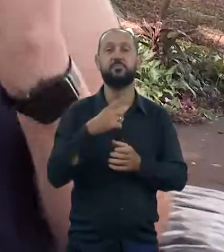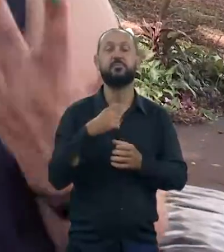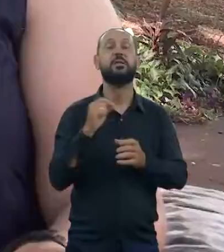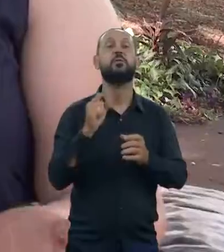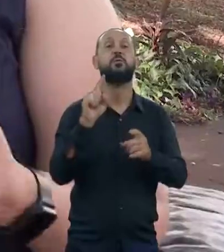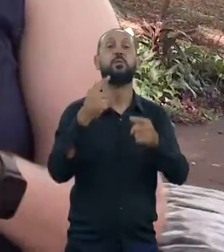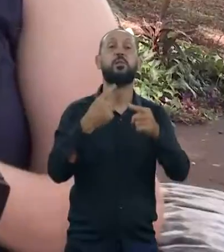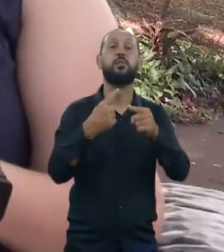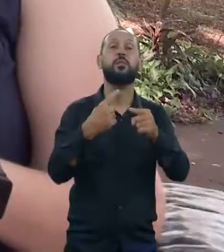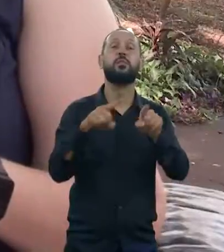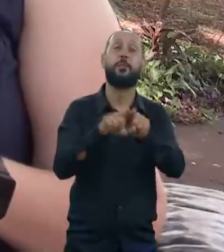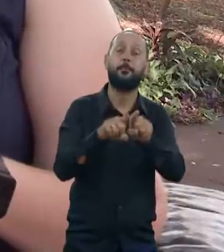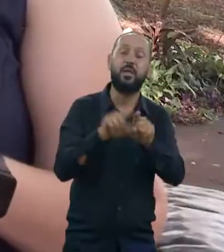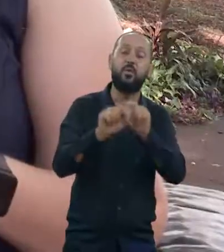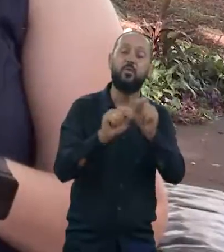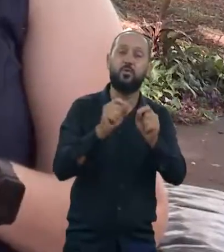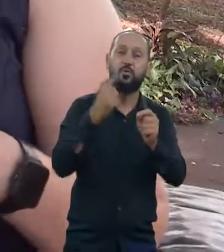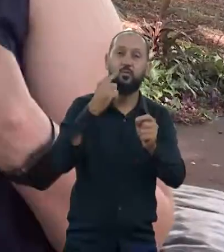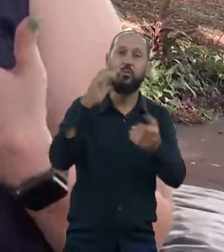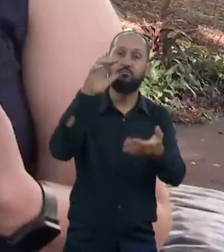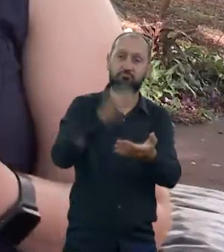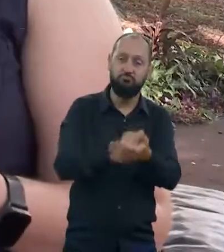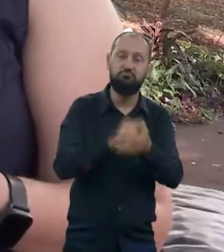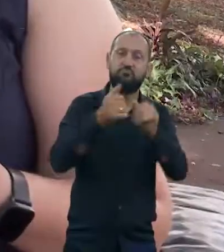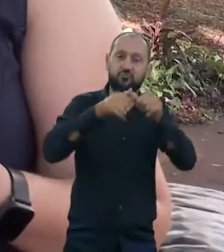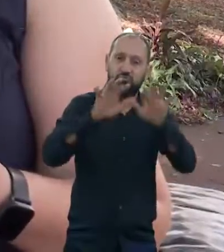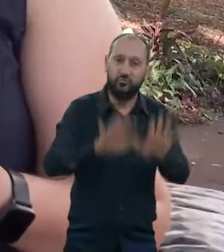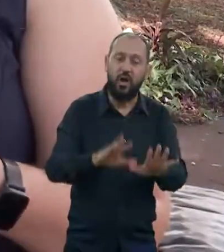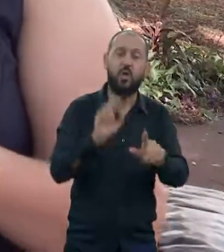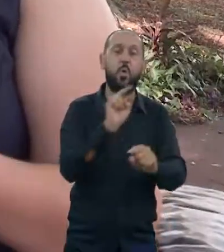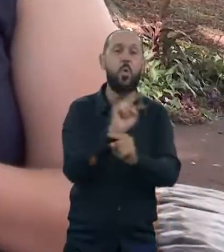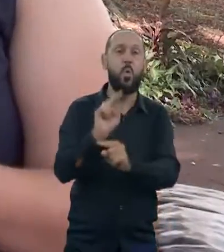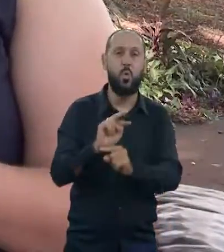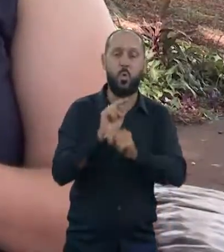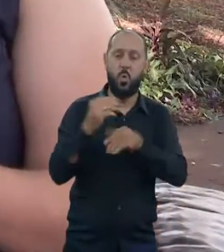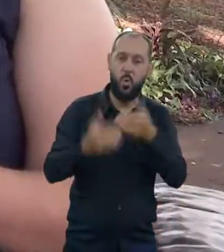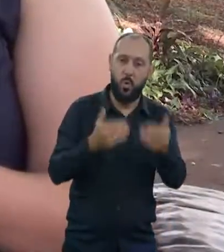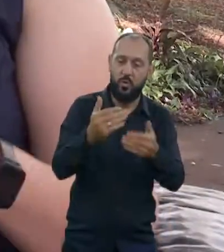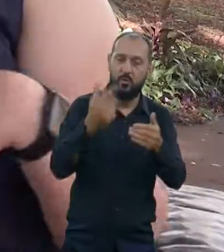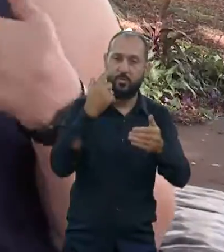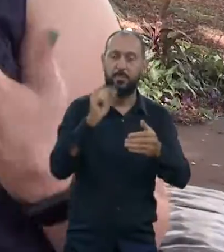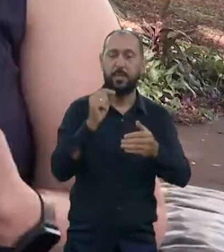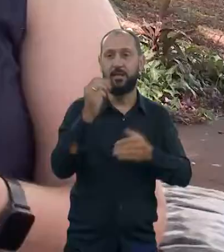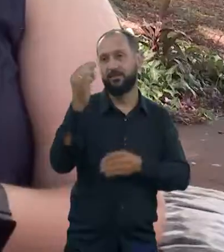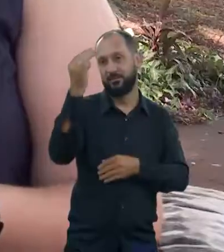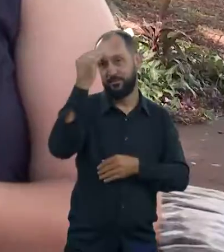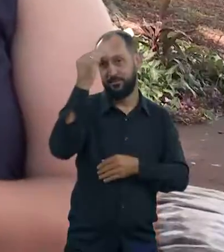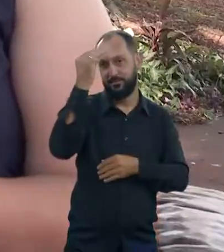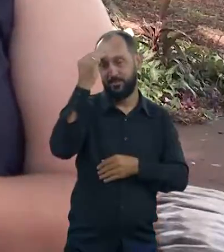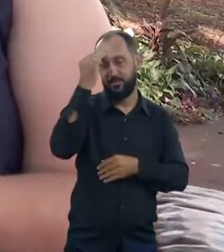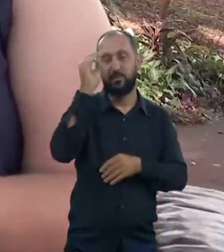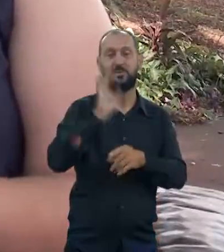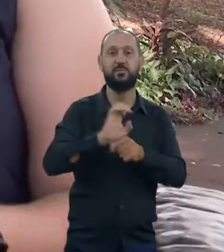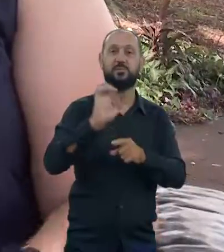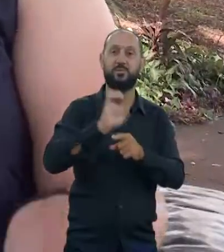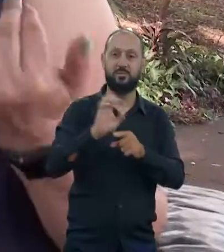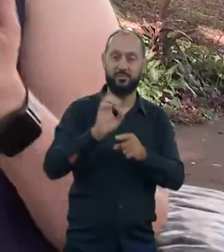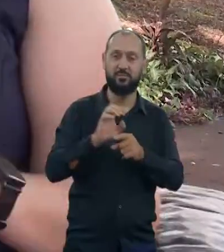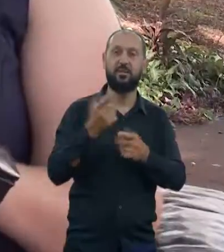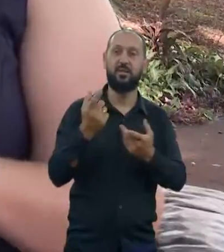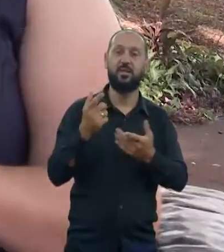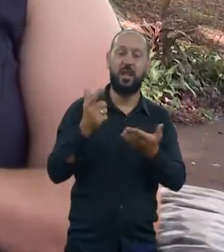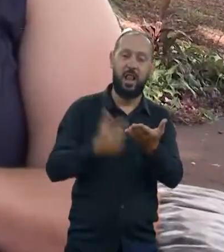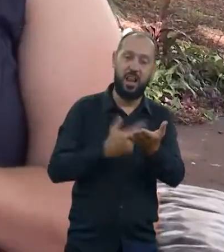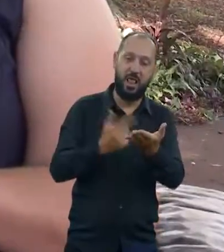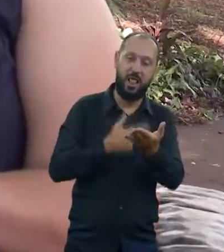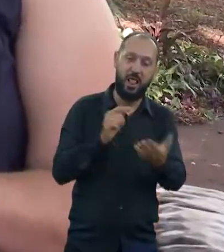e patrimônios tombados também. Então a gente trabalha com essa questão da preservação, né, da salvaguarda da memória do nosso estado,